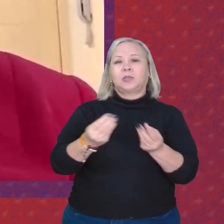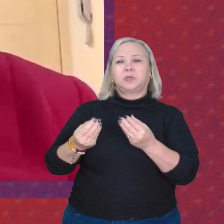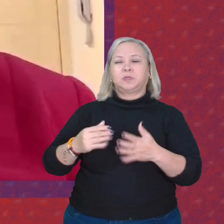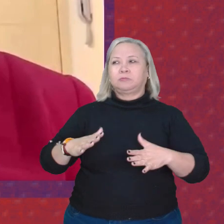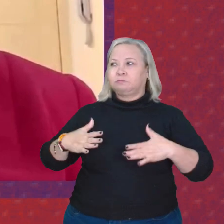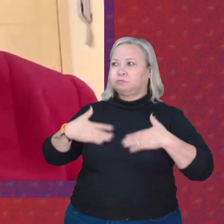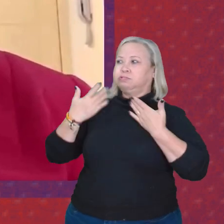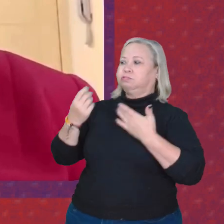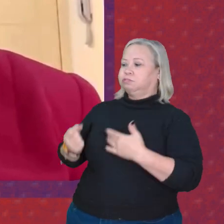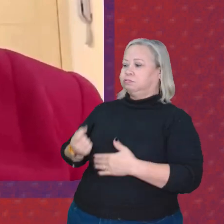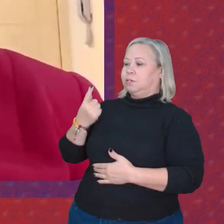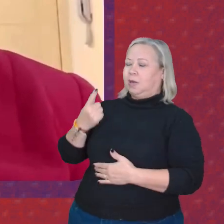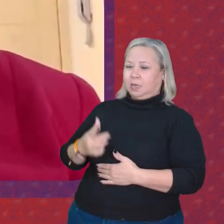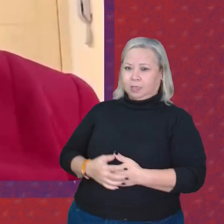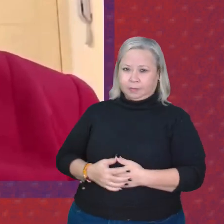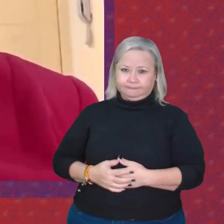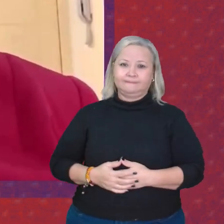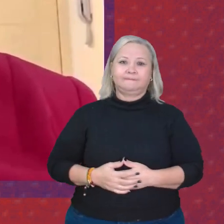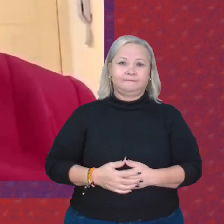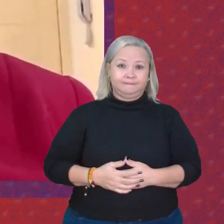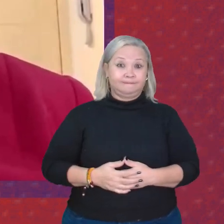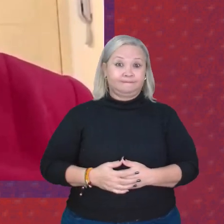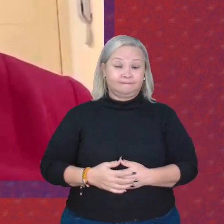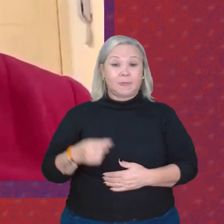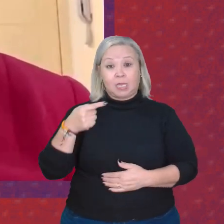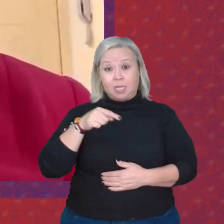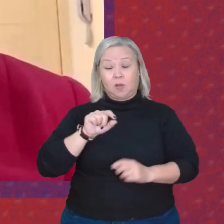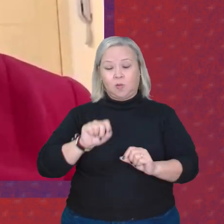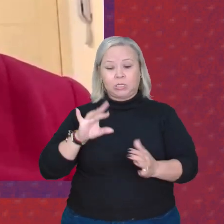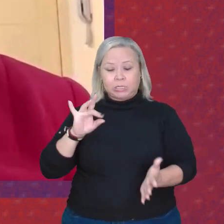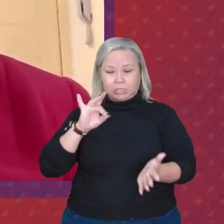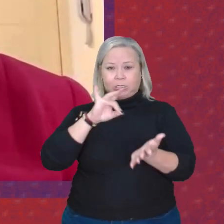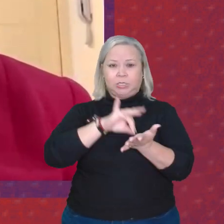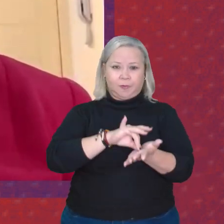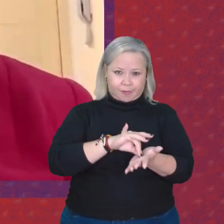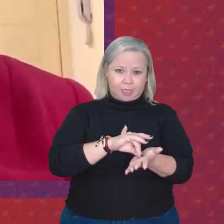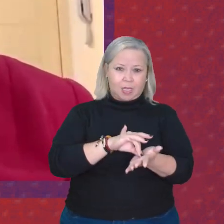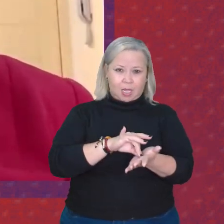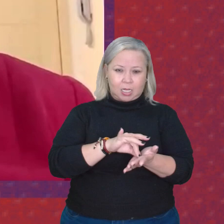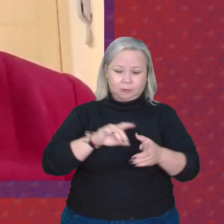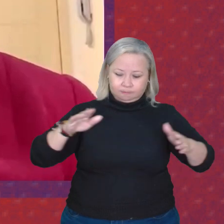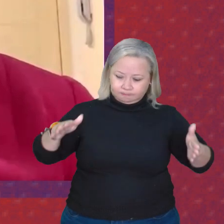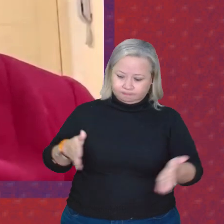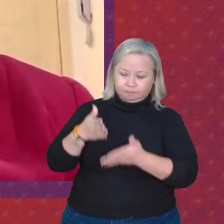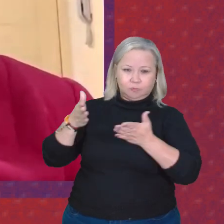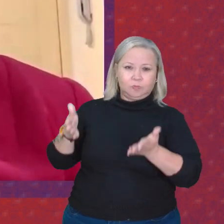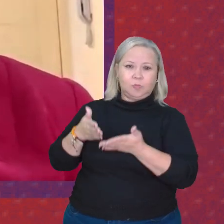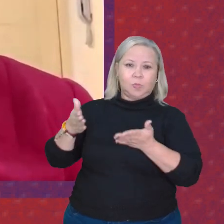assustador, muito assustador. E foi isso que efetivamente provocou, né,